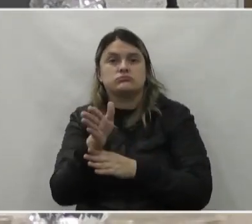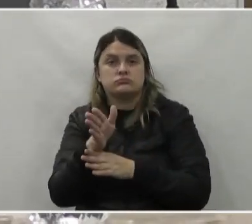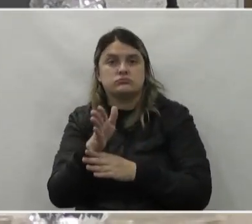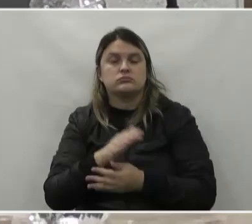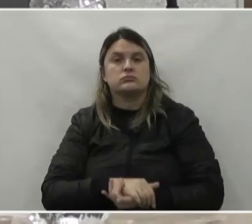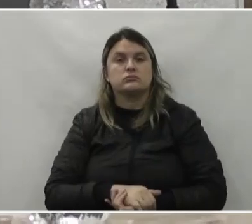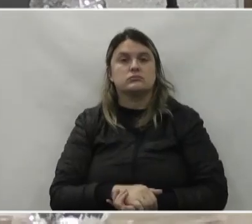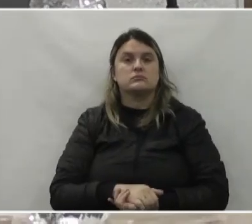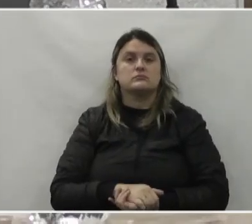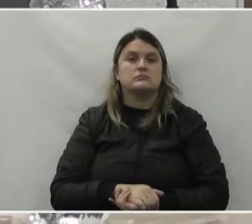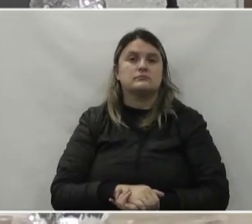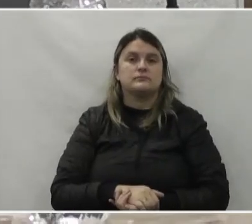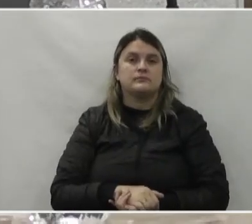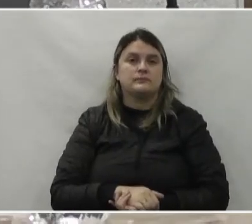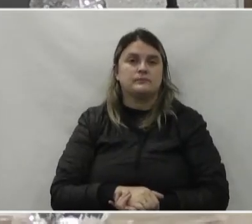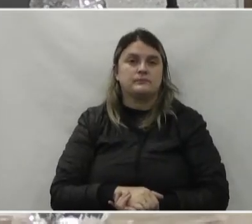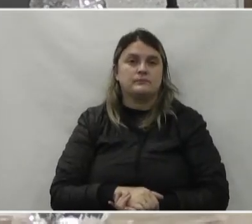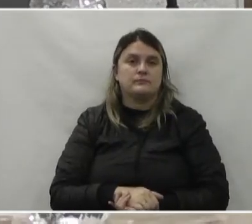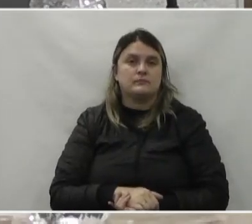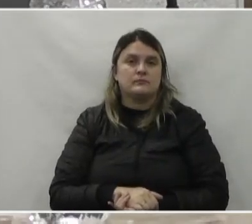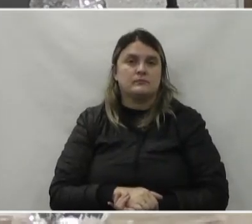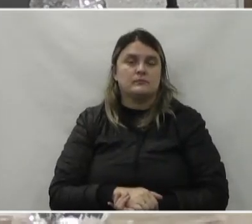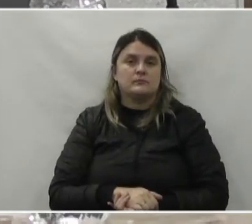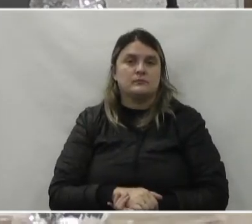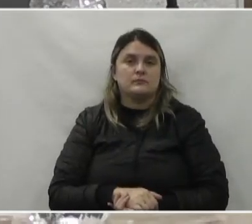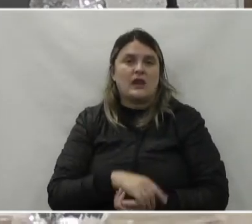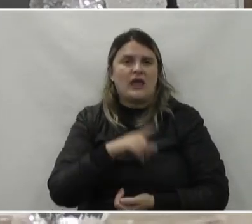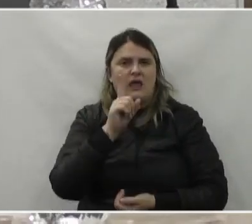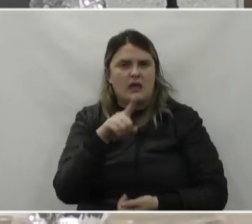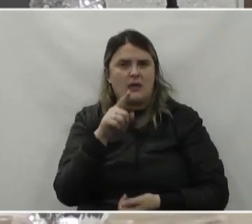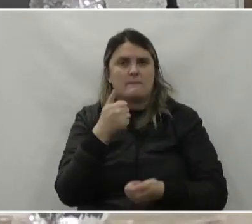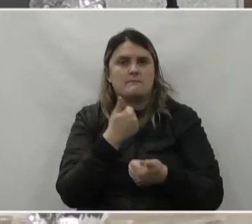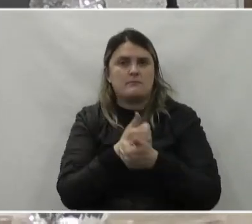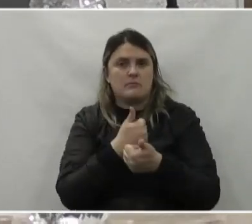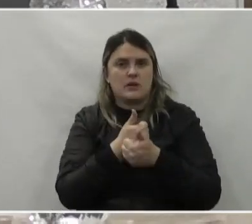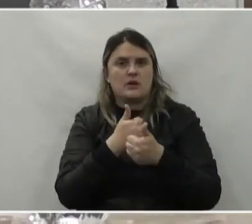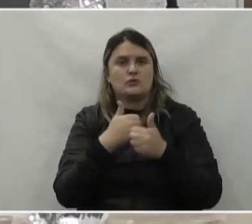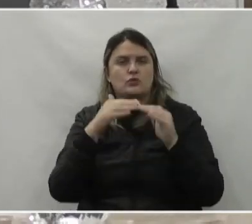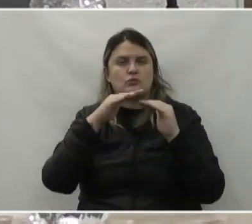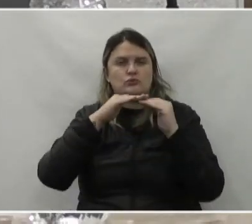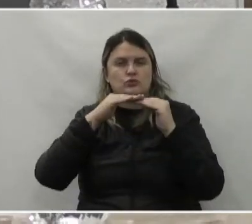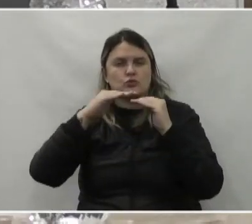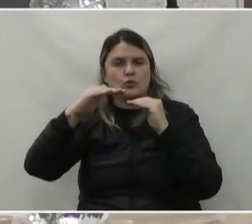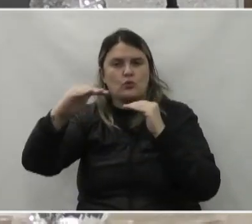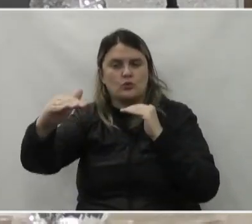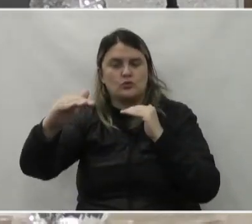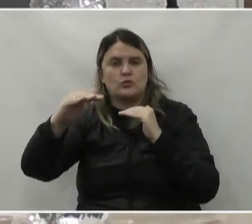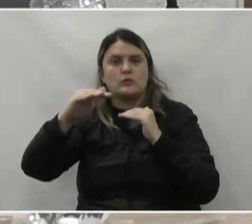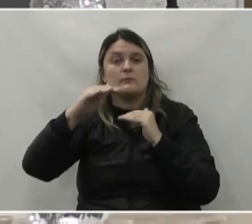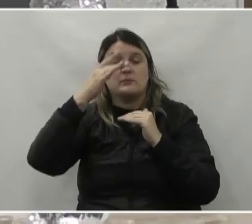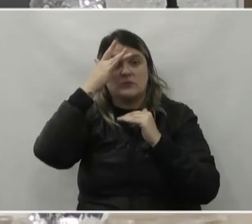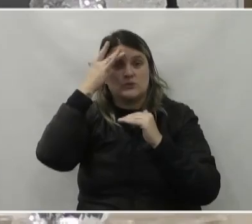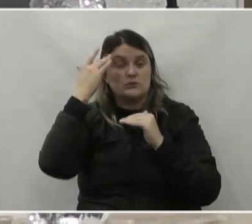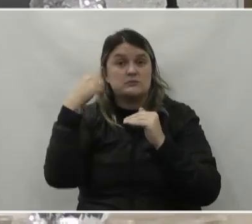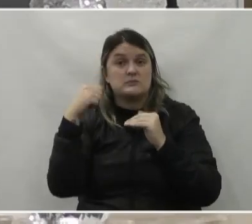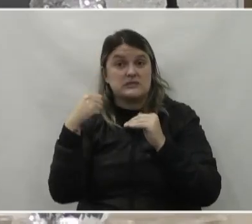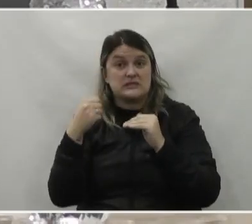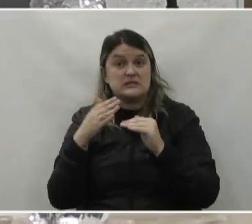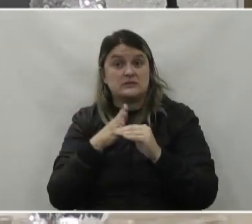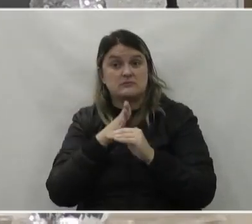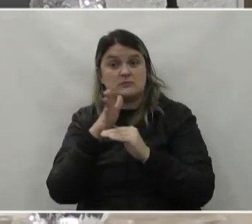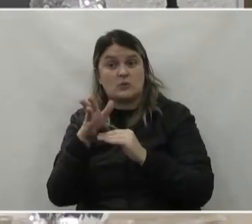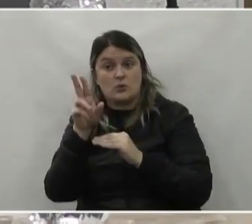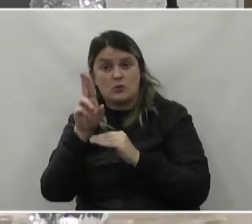fica próximo àquela cobertura e fica bem melhor ali para as pessoas que ali usam